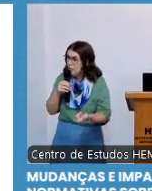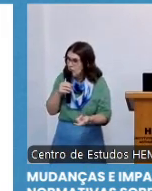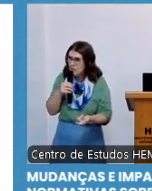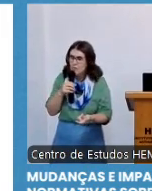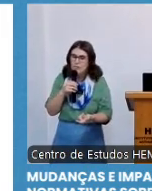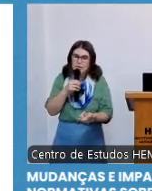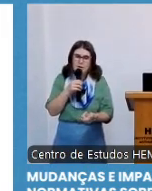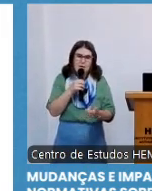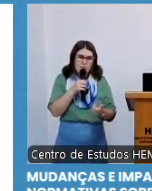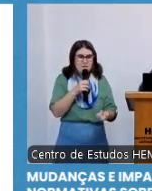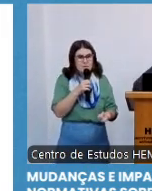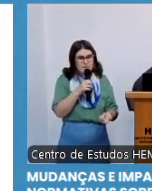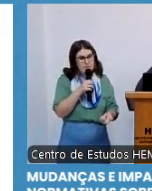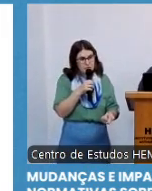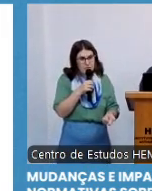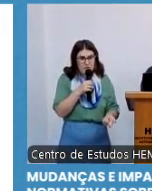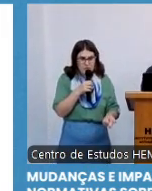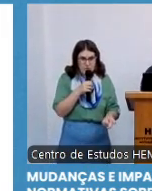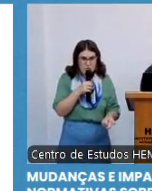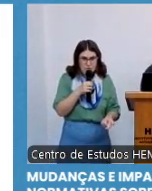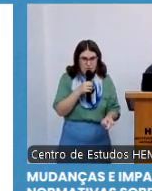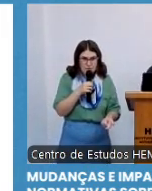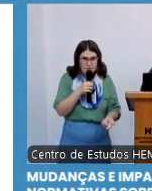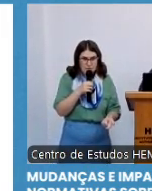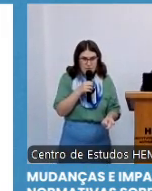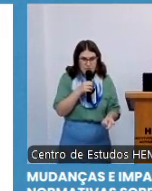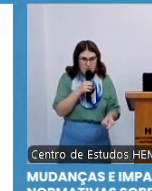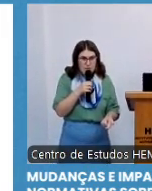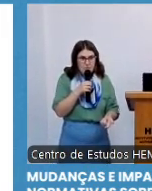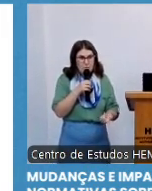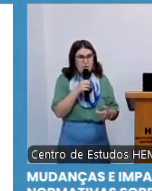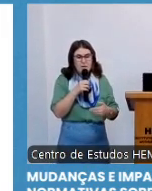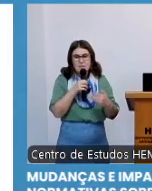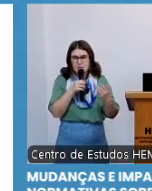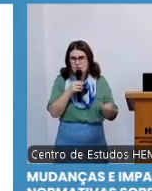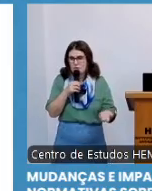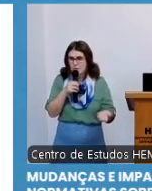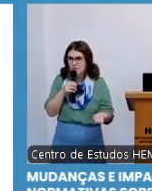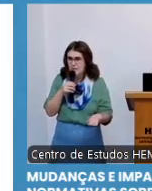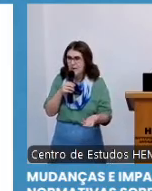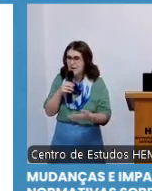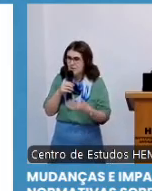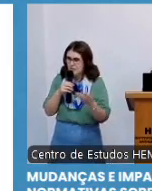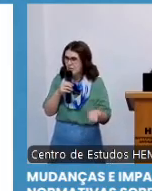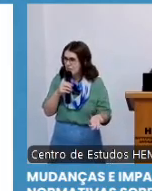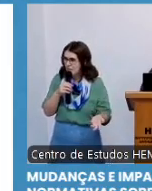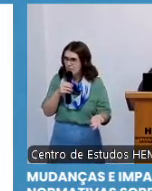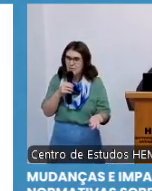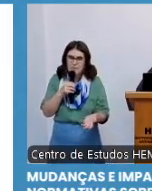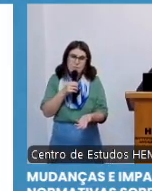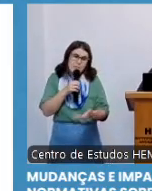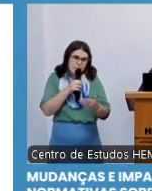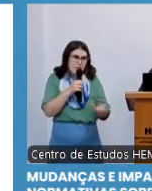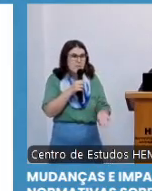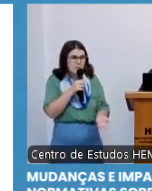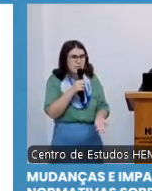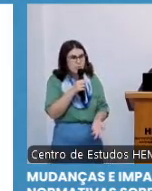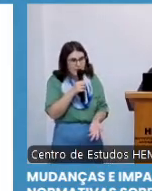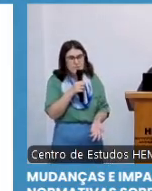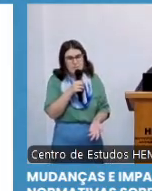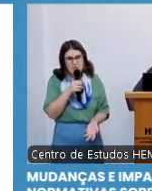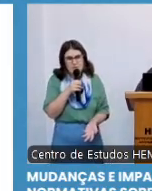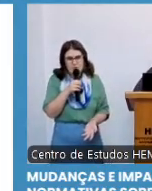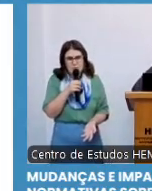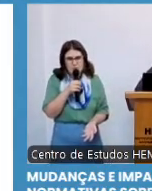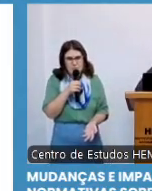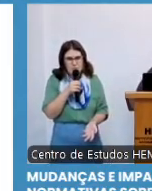dificultar muito a participação social efetiva, né? Porque se a gente pensar principalmente para